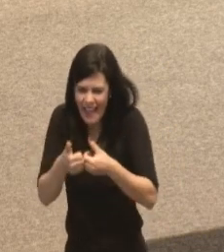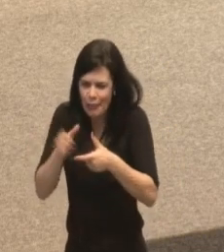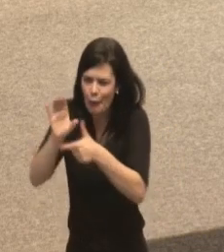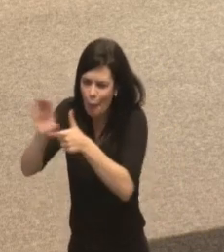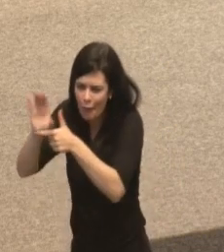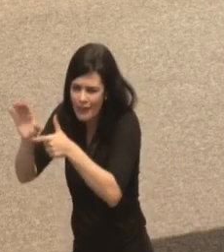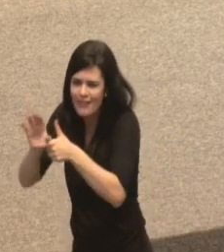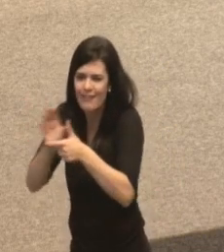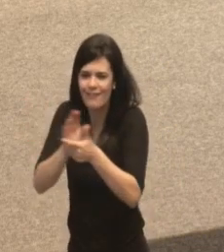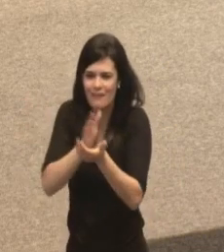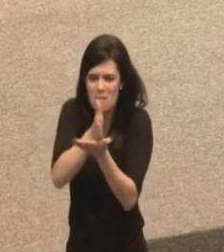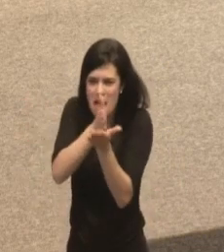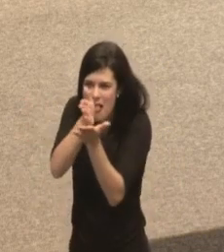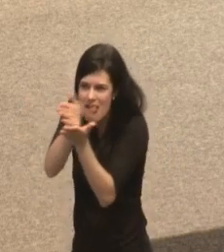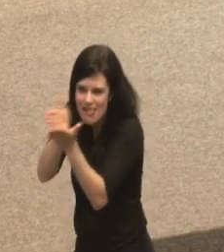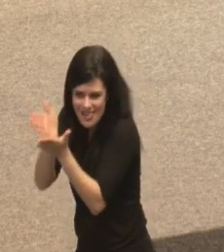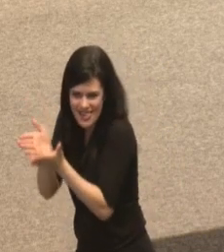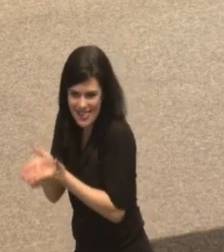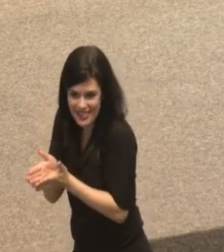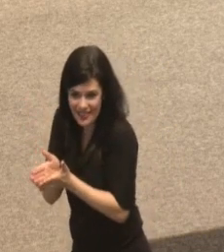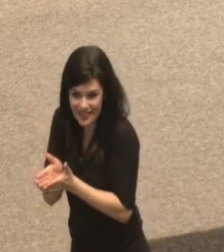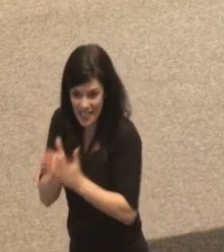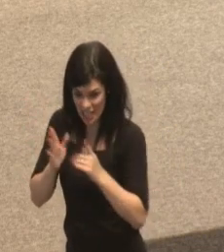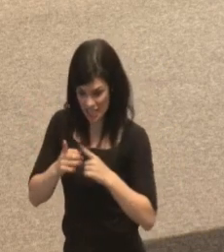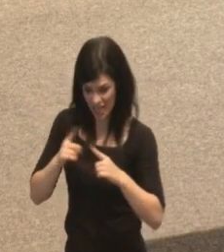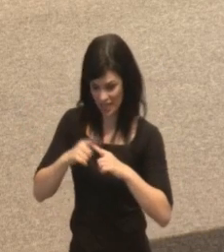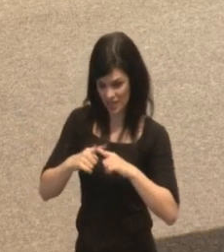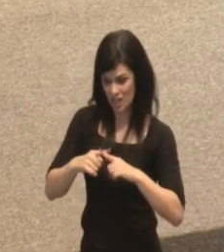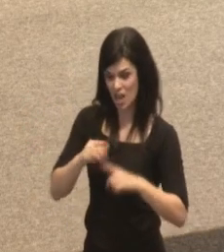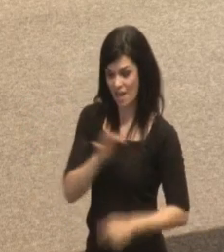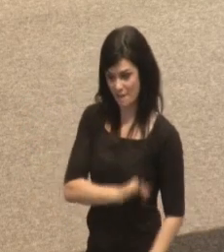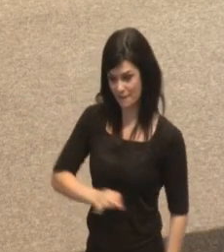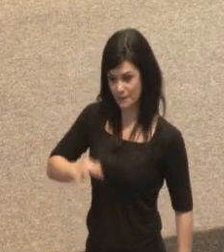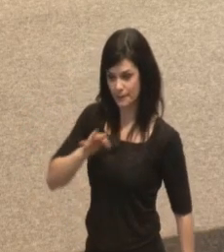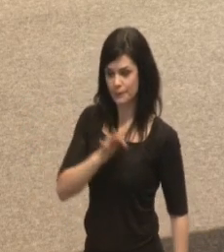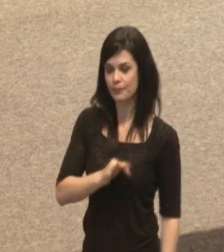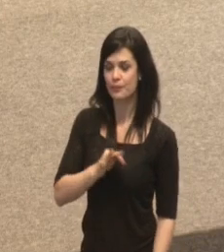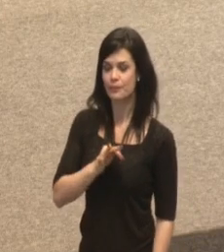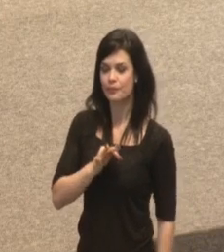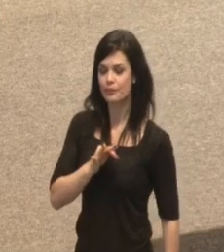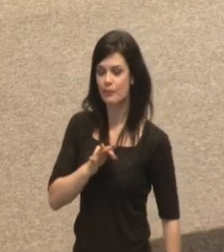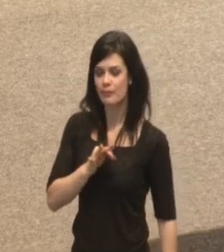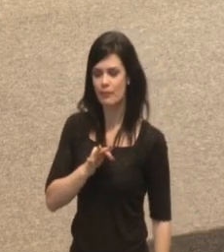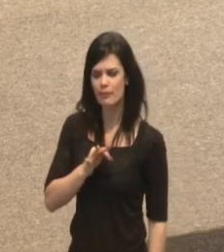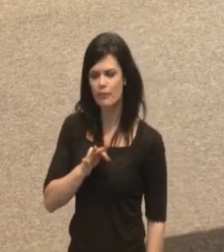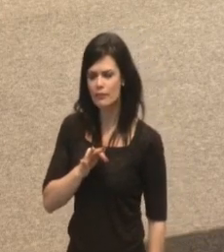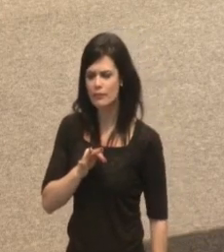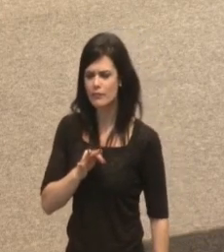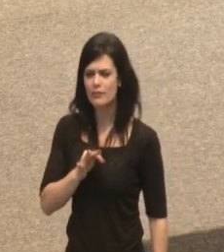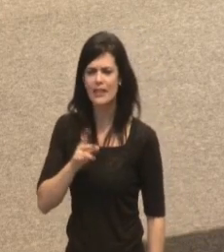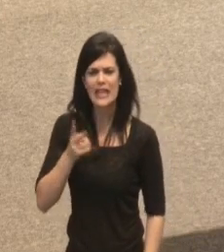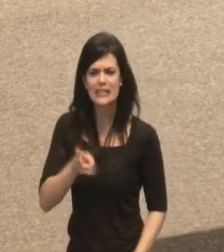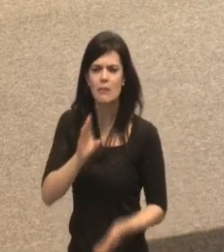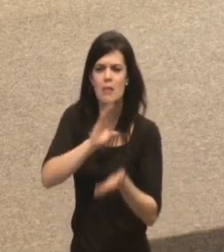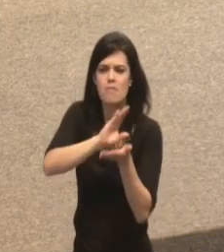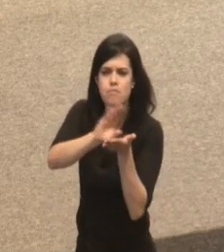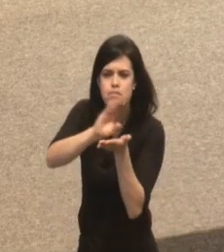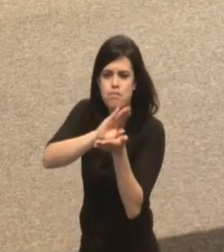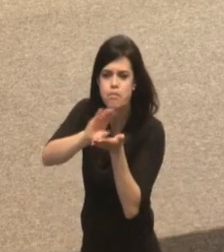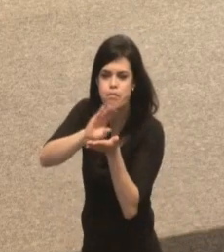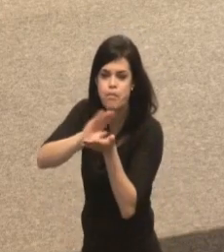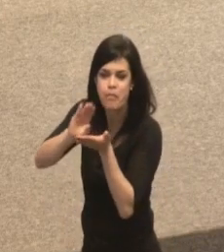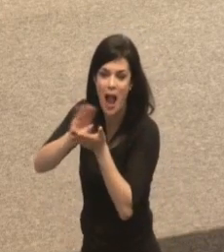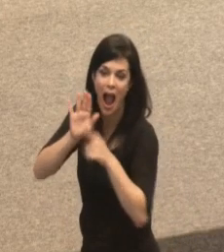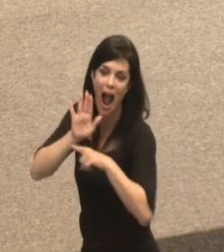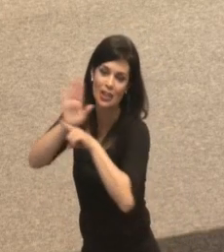dele. E a igreja de Filipos, Paulo cita na sua carta aos filipenses, que mais de uma vez enviou ofertas para sustentar